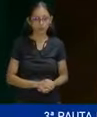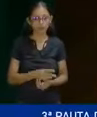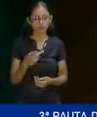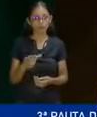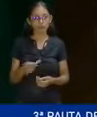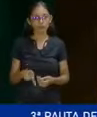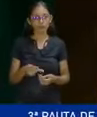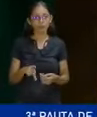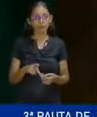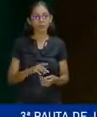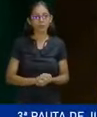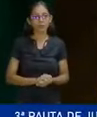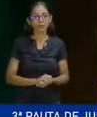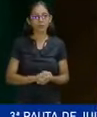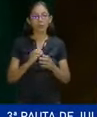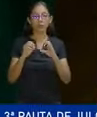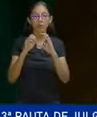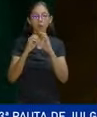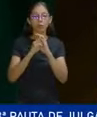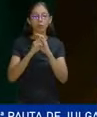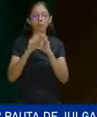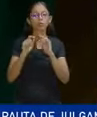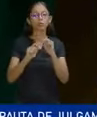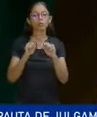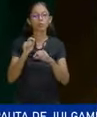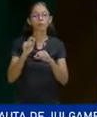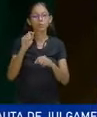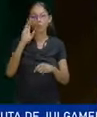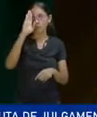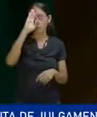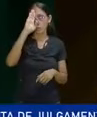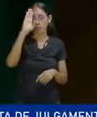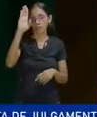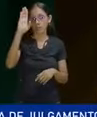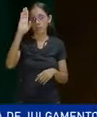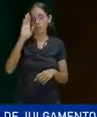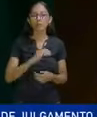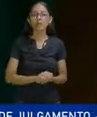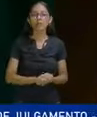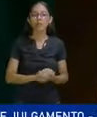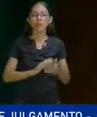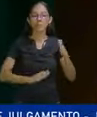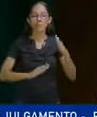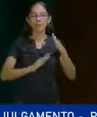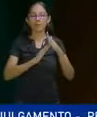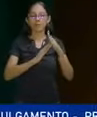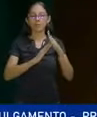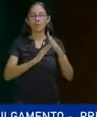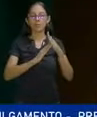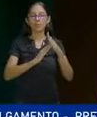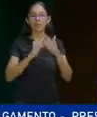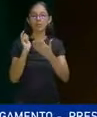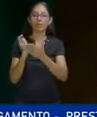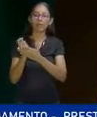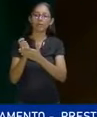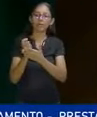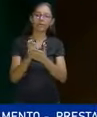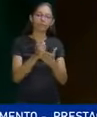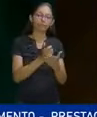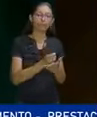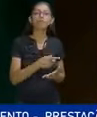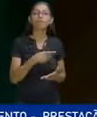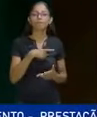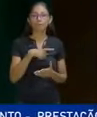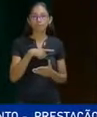Corte Regional, é a de que, obedecido o limite de teto dos gastos, o gasto é regular. O